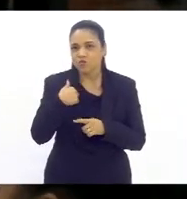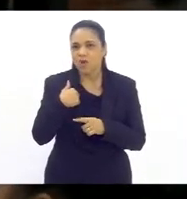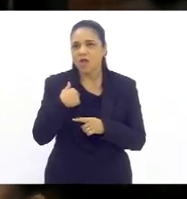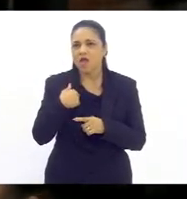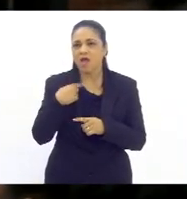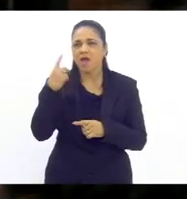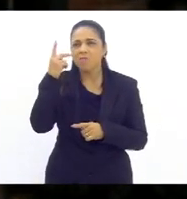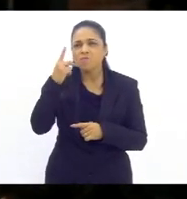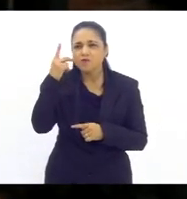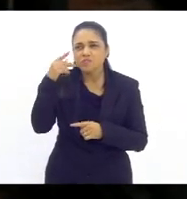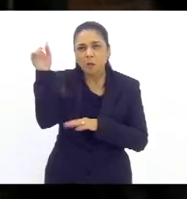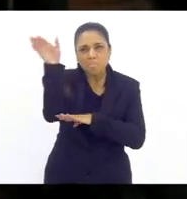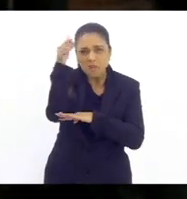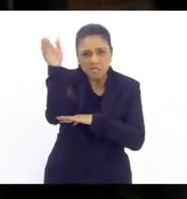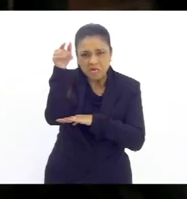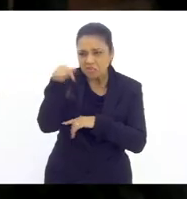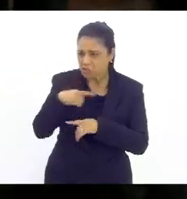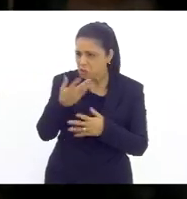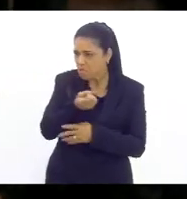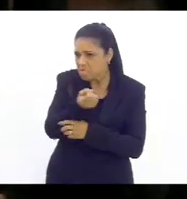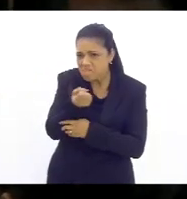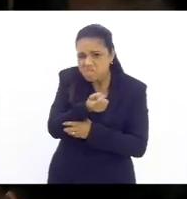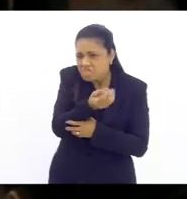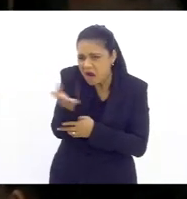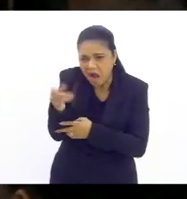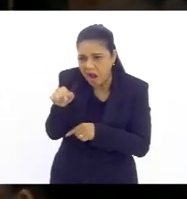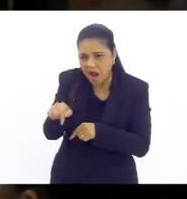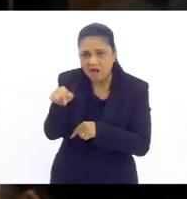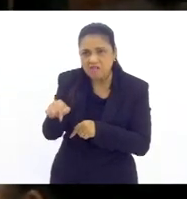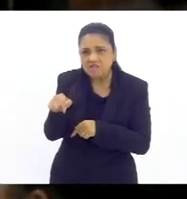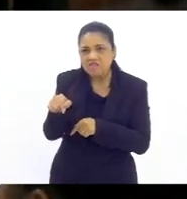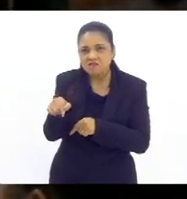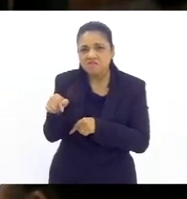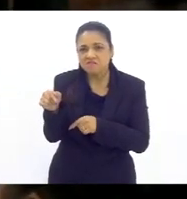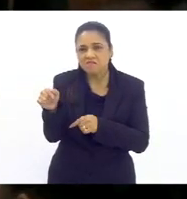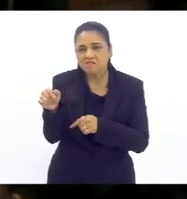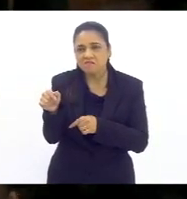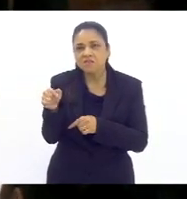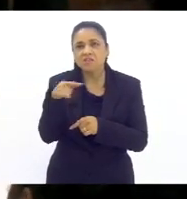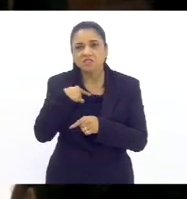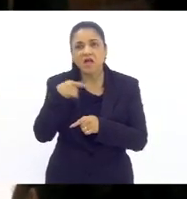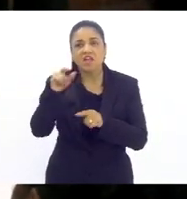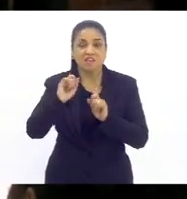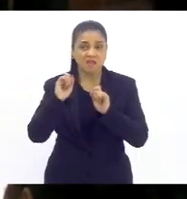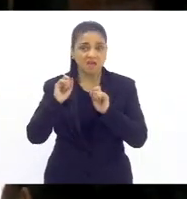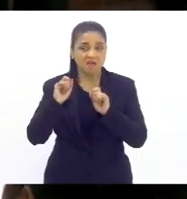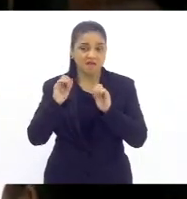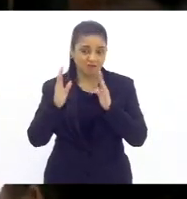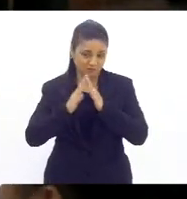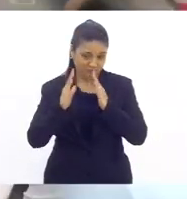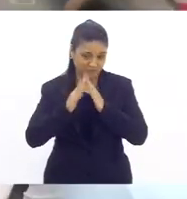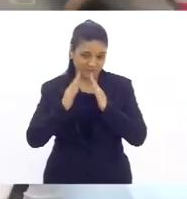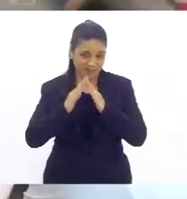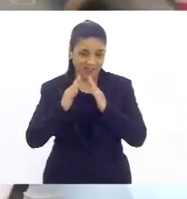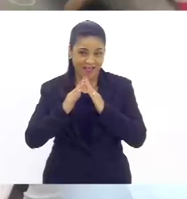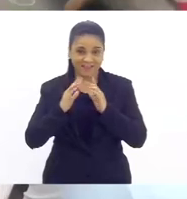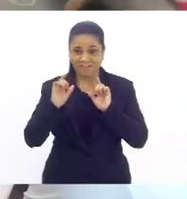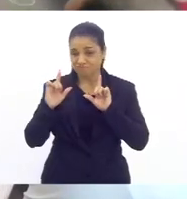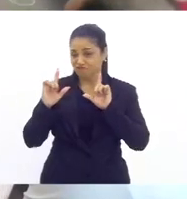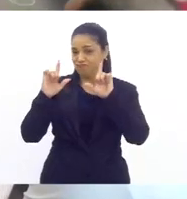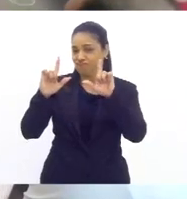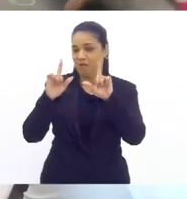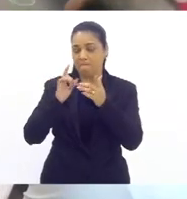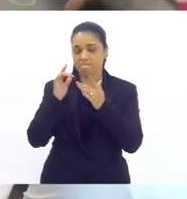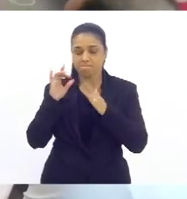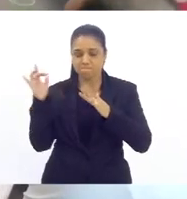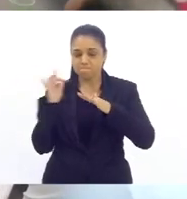tinha um monte aqui não adiantando foram embora que eu ia dizer para você para as pessoas que estavam aqui porque eu cheguei em casa faz uma postagem né se completa dois anos na chacina